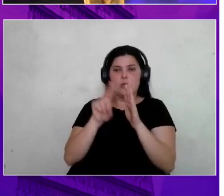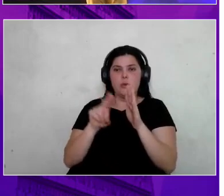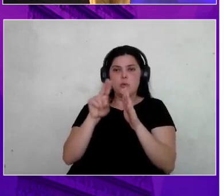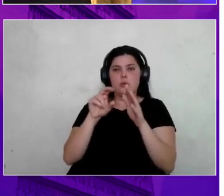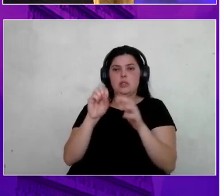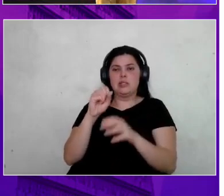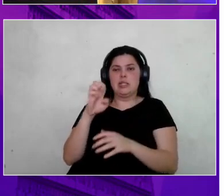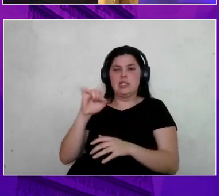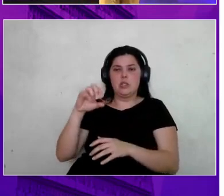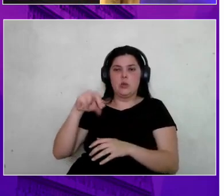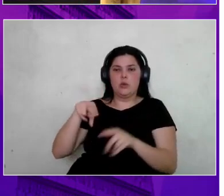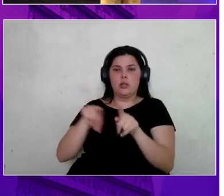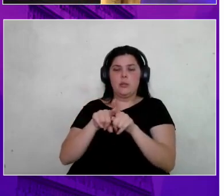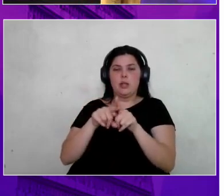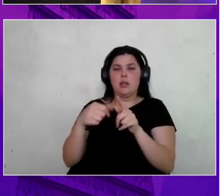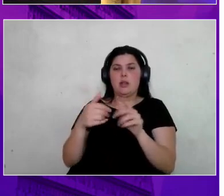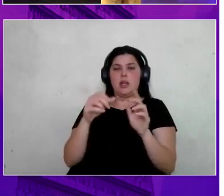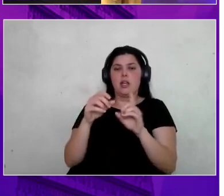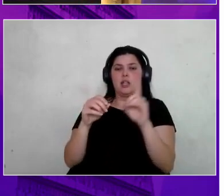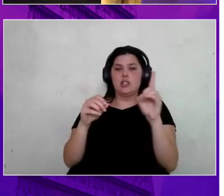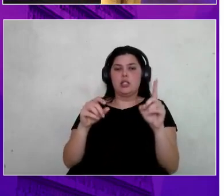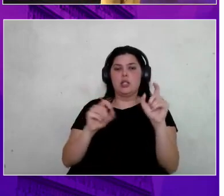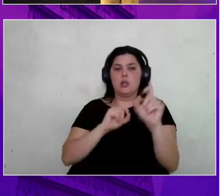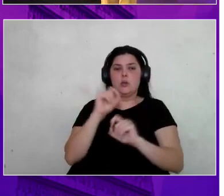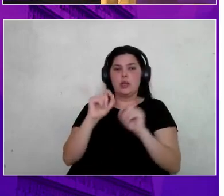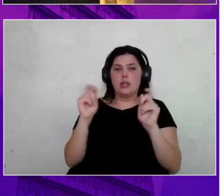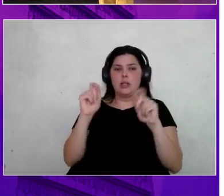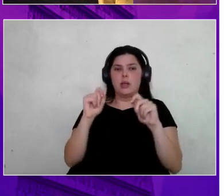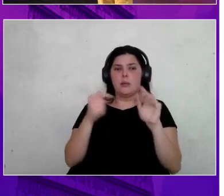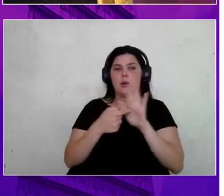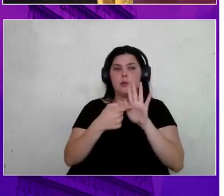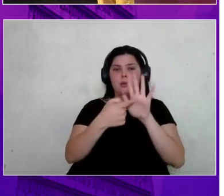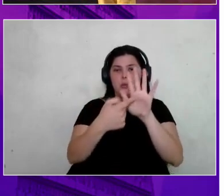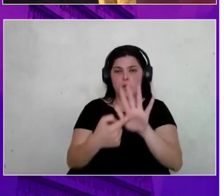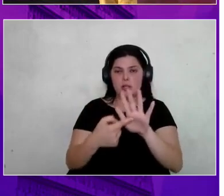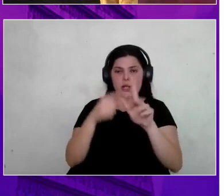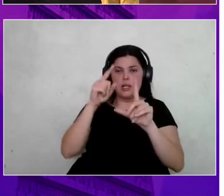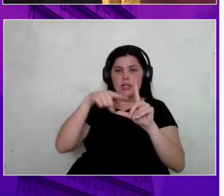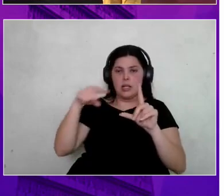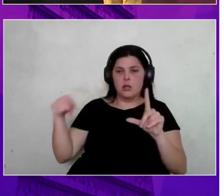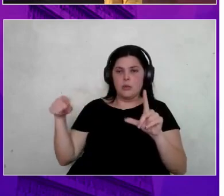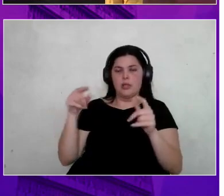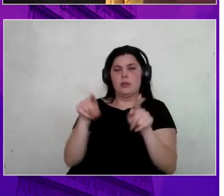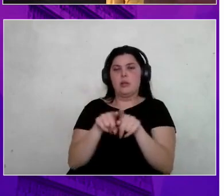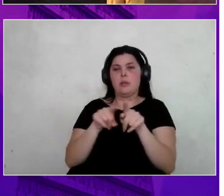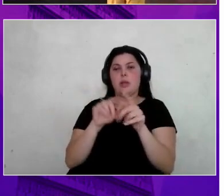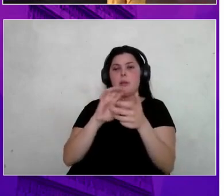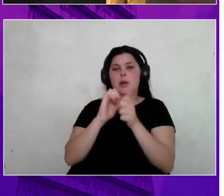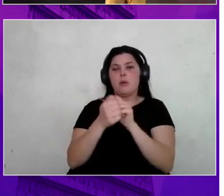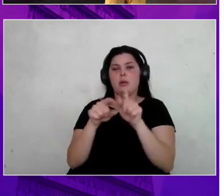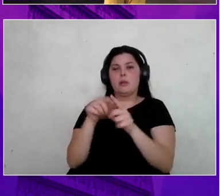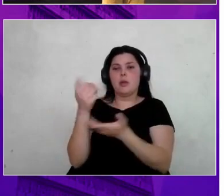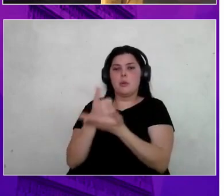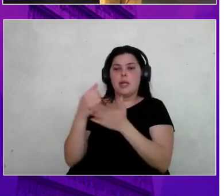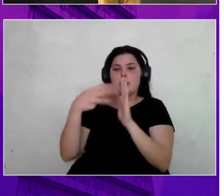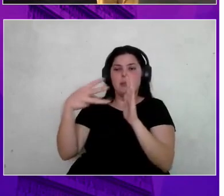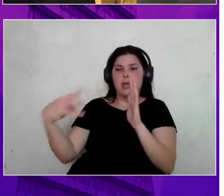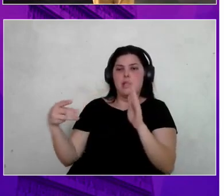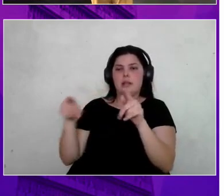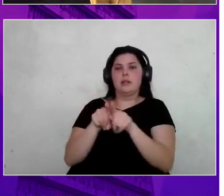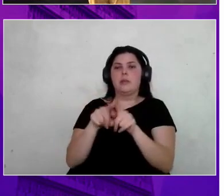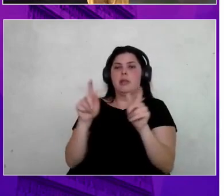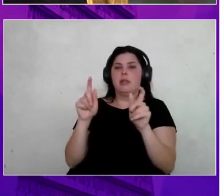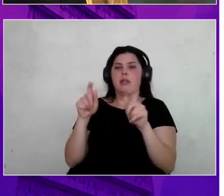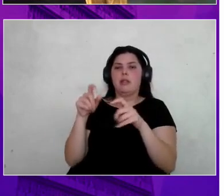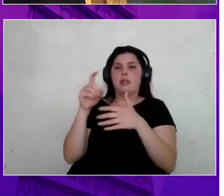aqui o que o Azure consegue nos prover de escalonamento. Né? Então, tanto manual quanto baseado em métricas, ou seja, se a minha fila